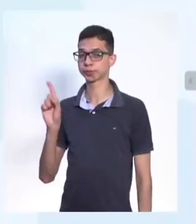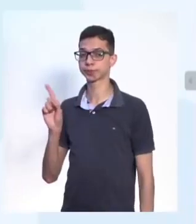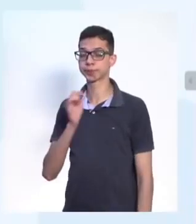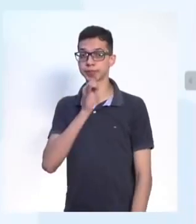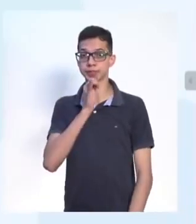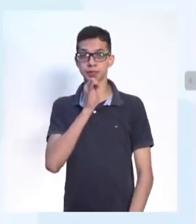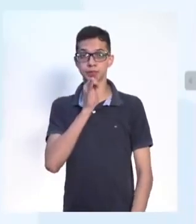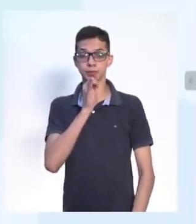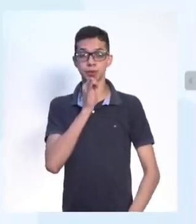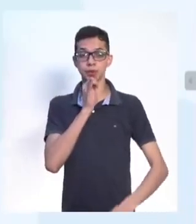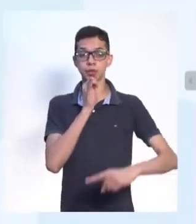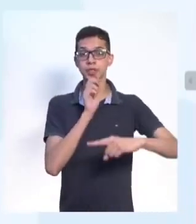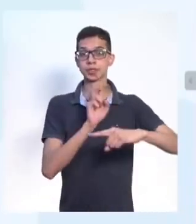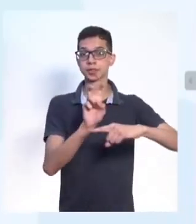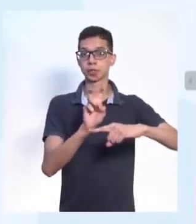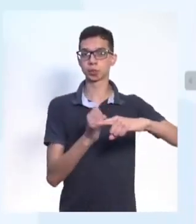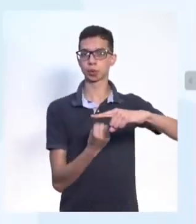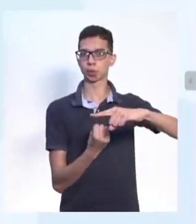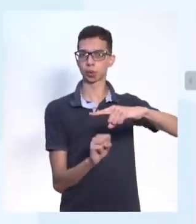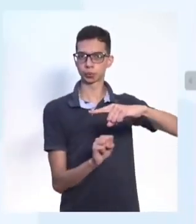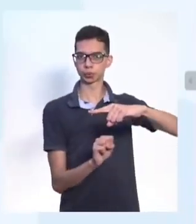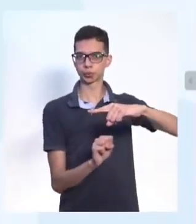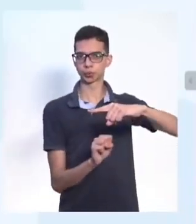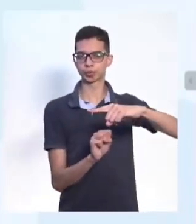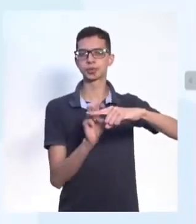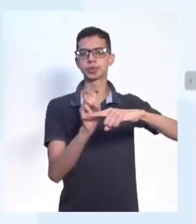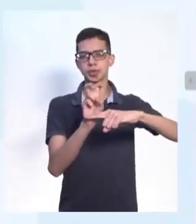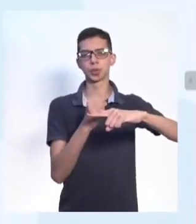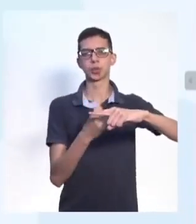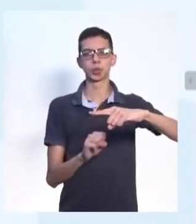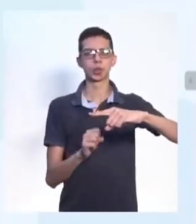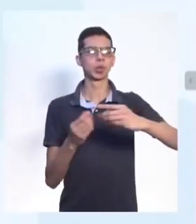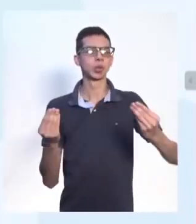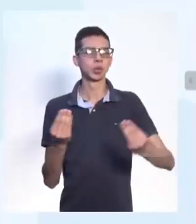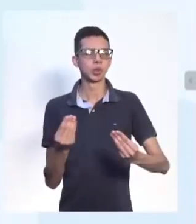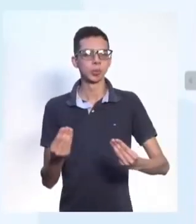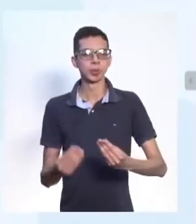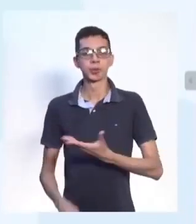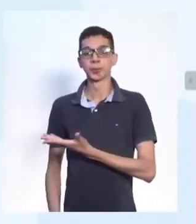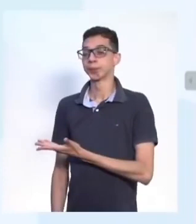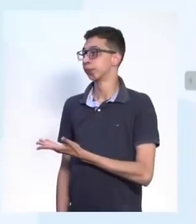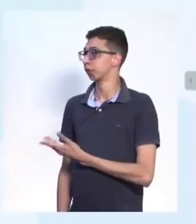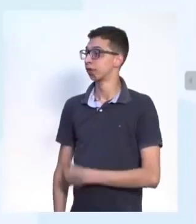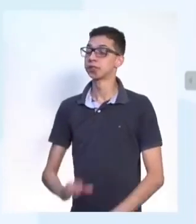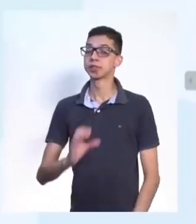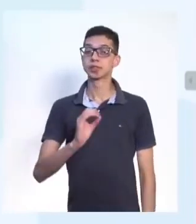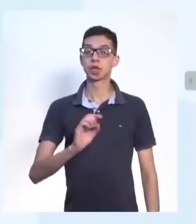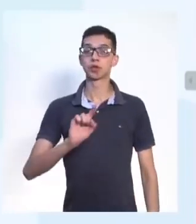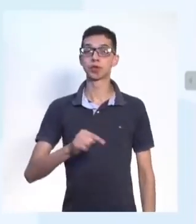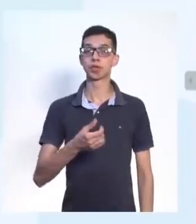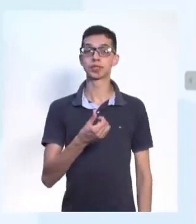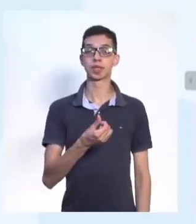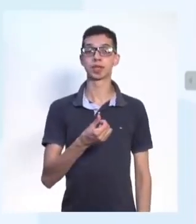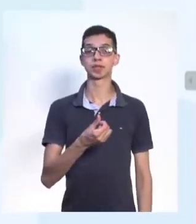sobre 8 aqui, né? Ou 5 oitavos. Eu posso representar ele por